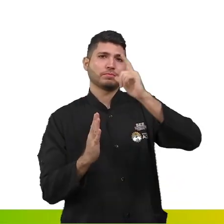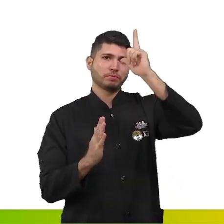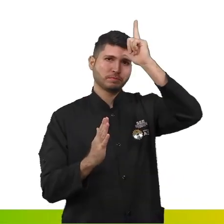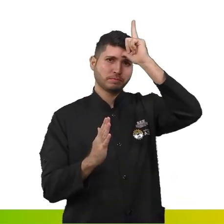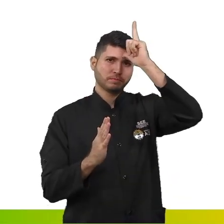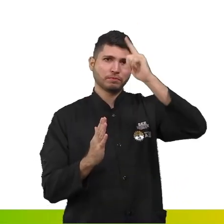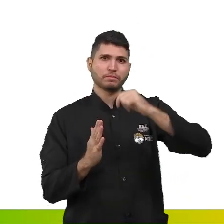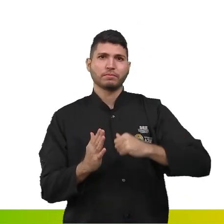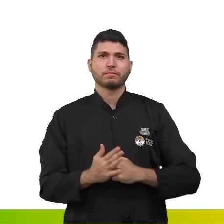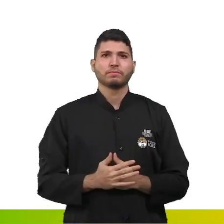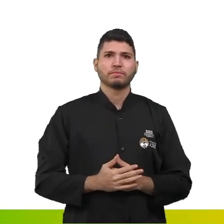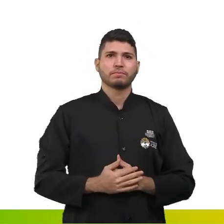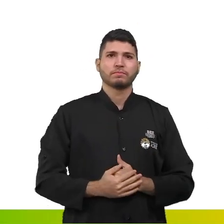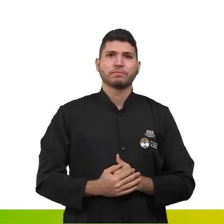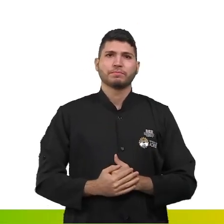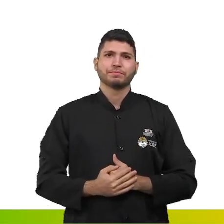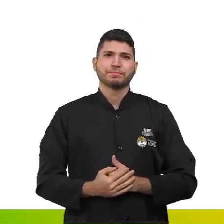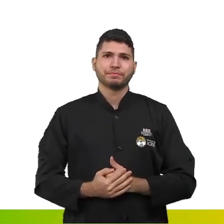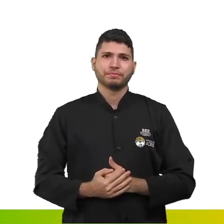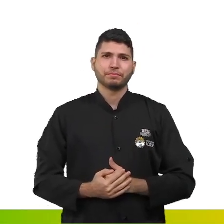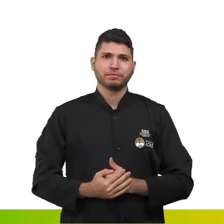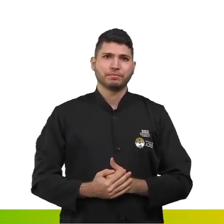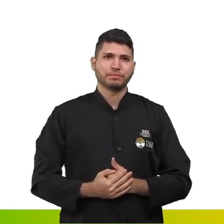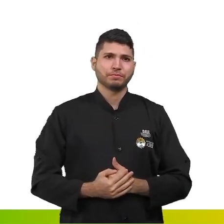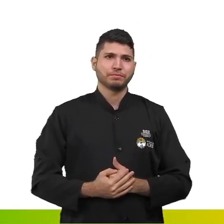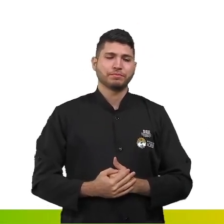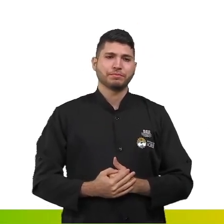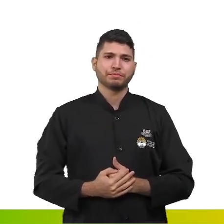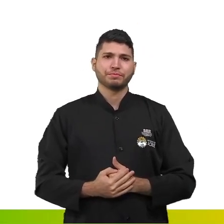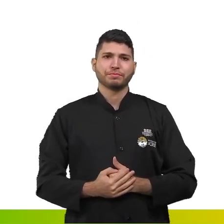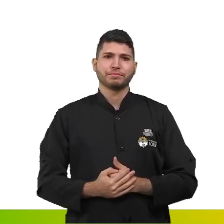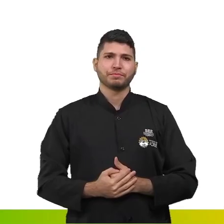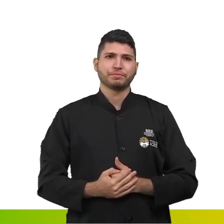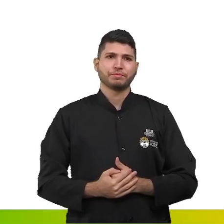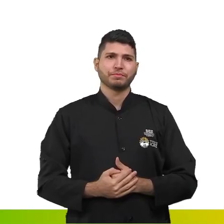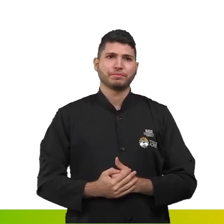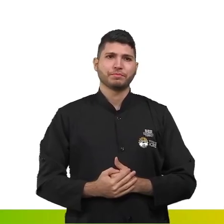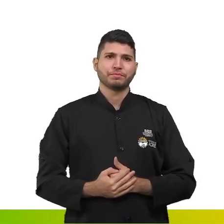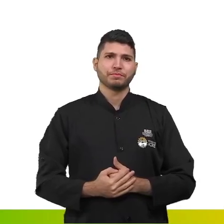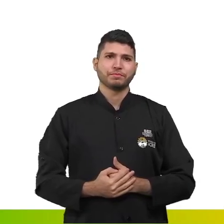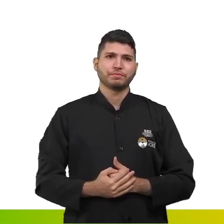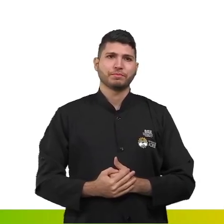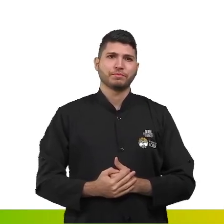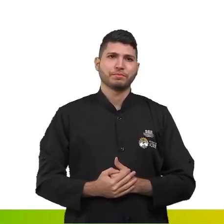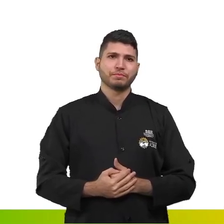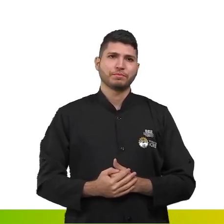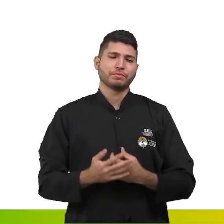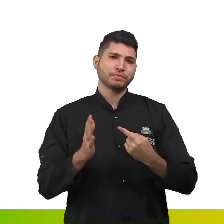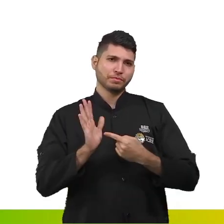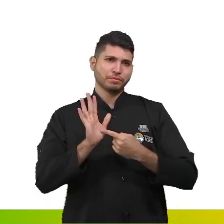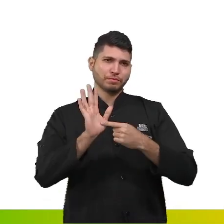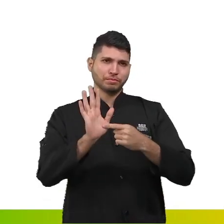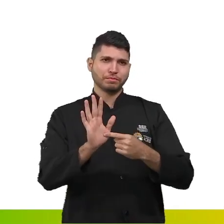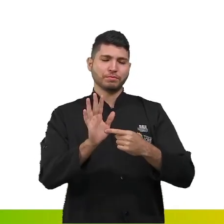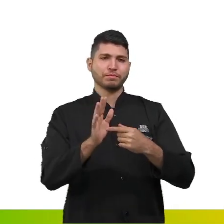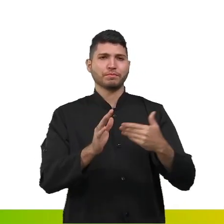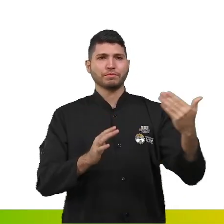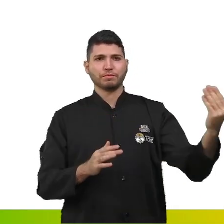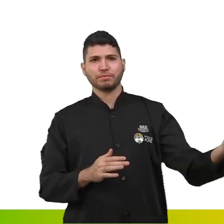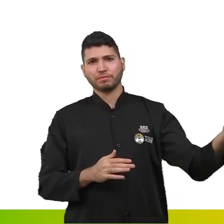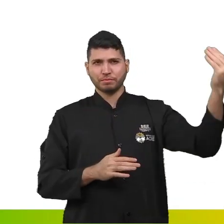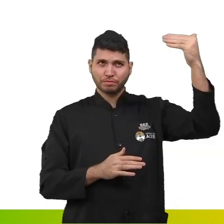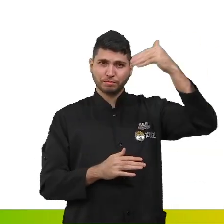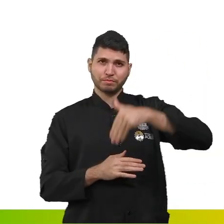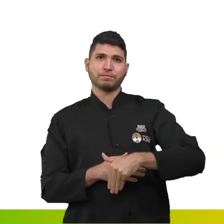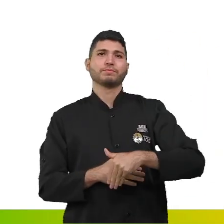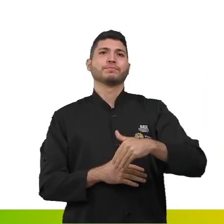Johann Moritz, que retrata aí a vinda dos escravizados